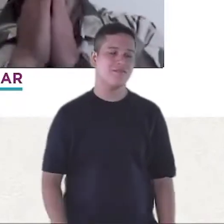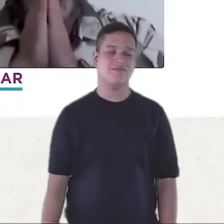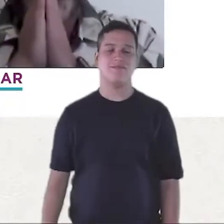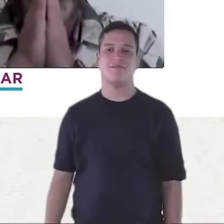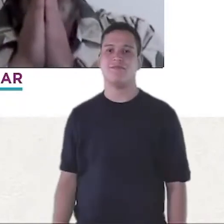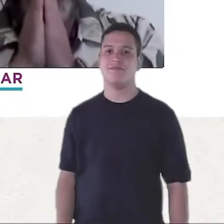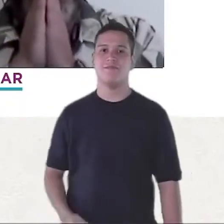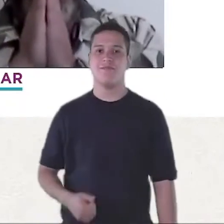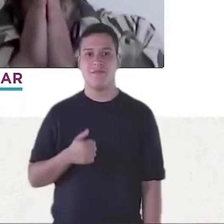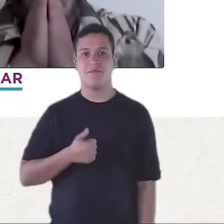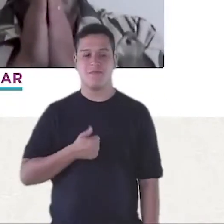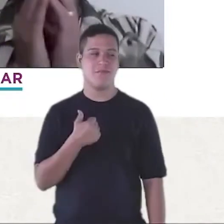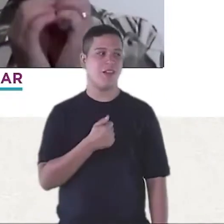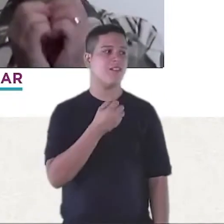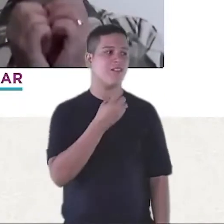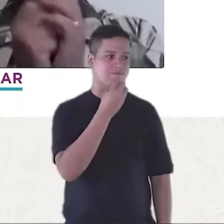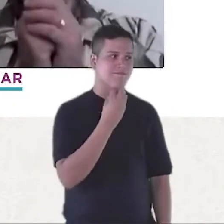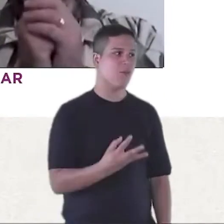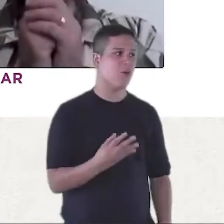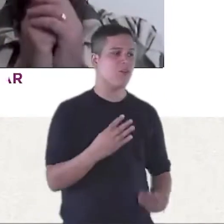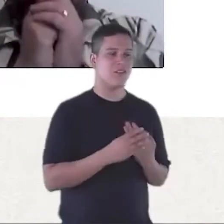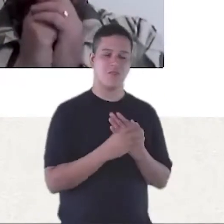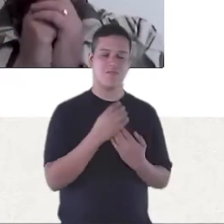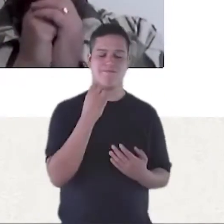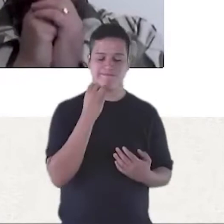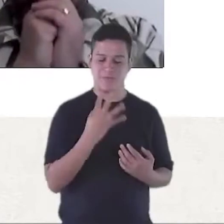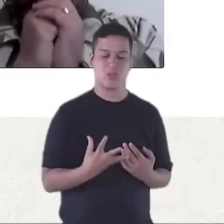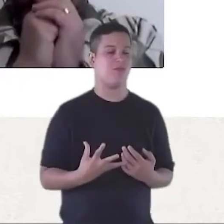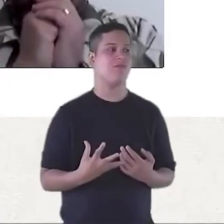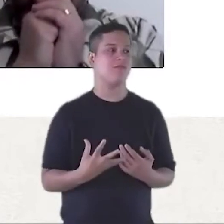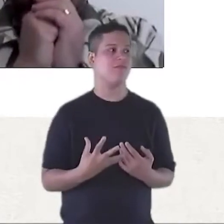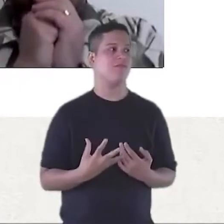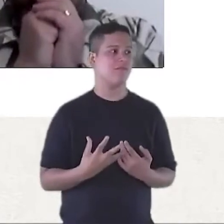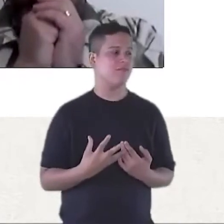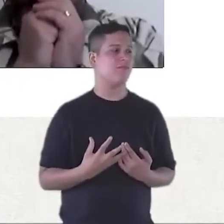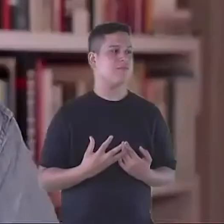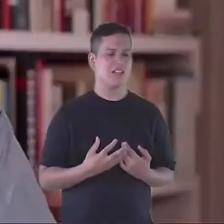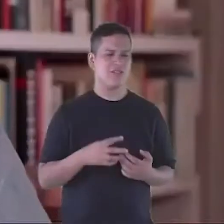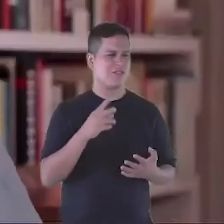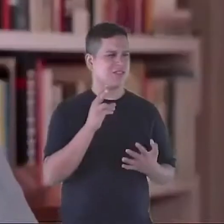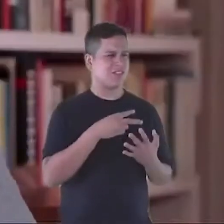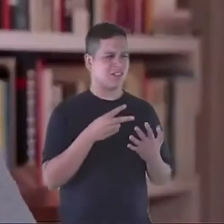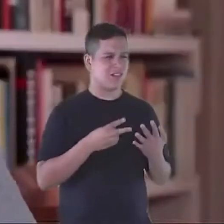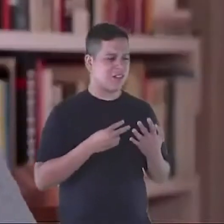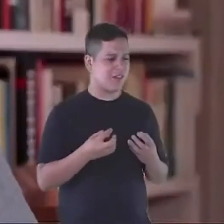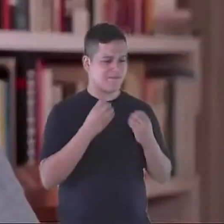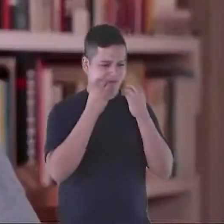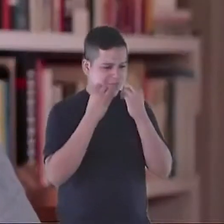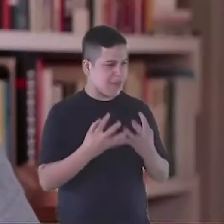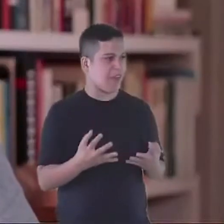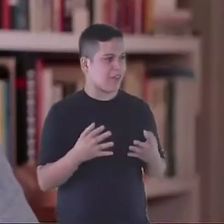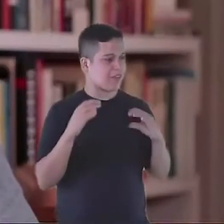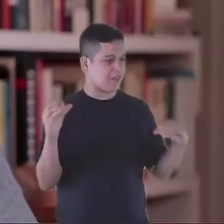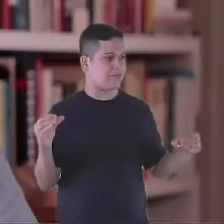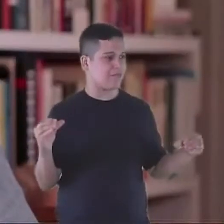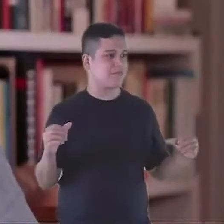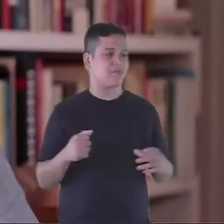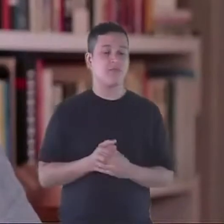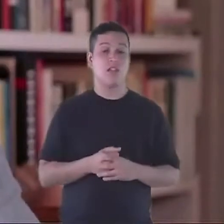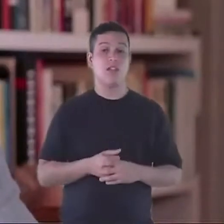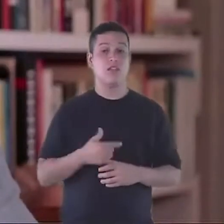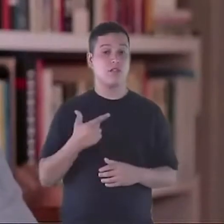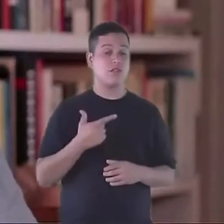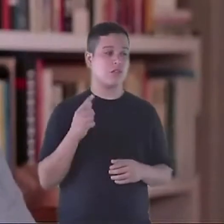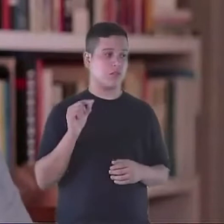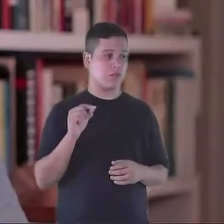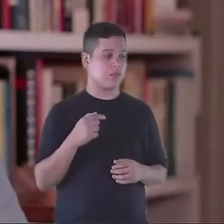Primeiro critério é esse. Gostei porque é Obrigado. bom. É boa literatura. Em segundo lugar, me